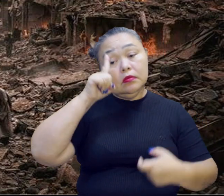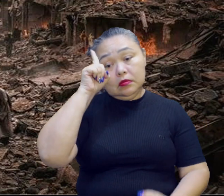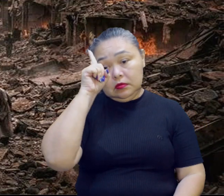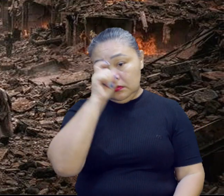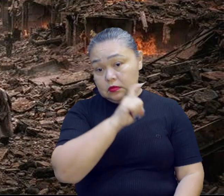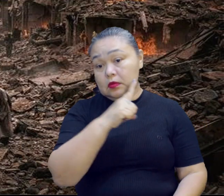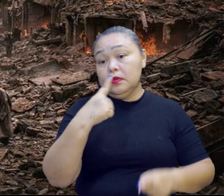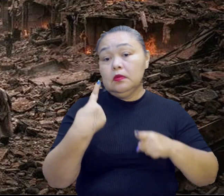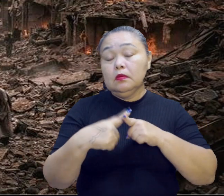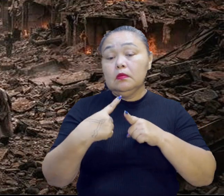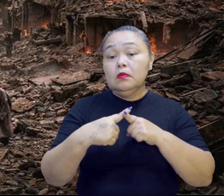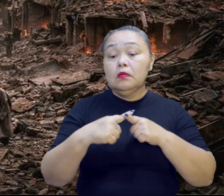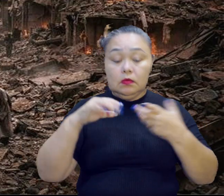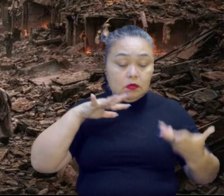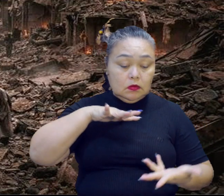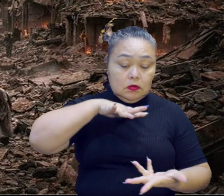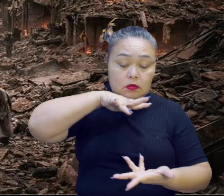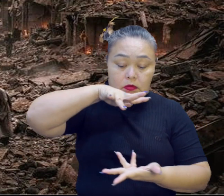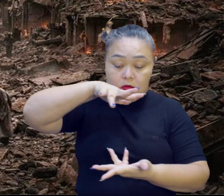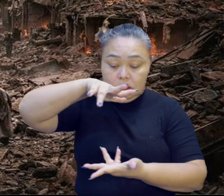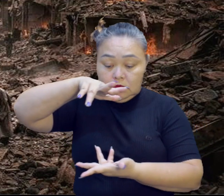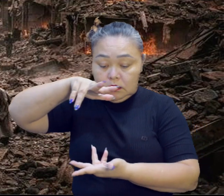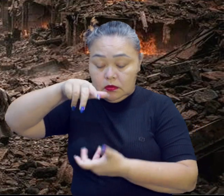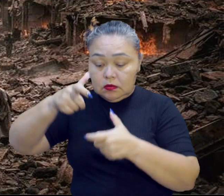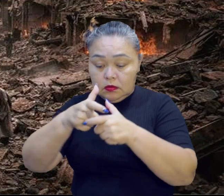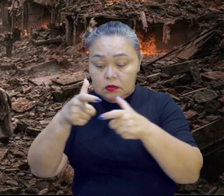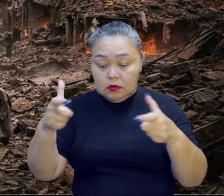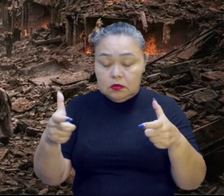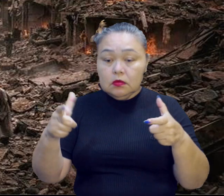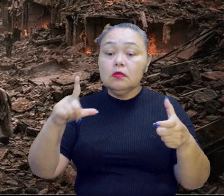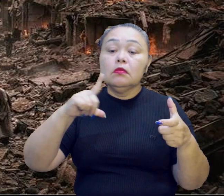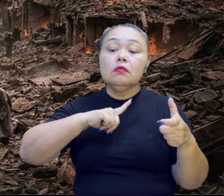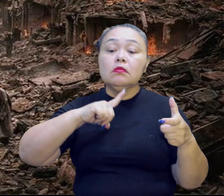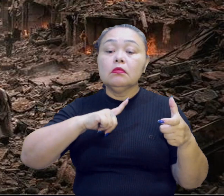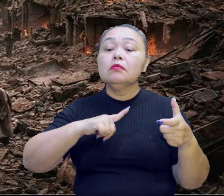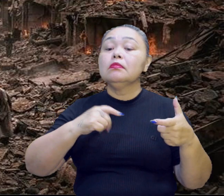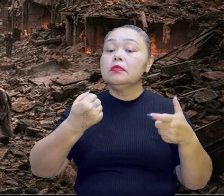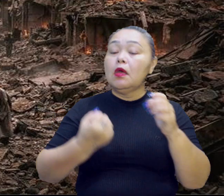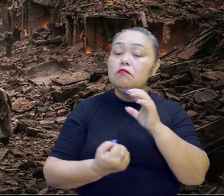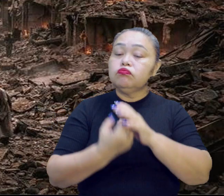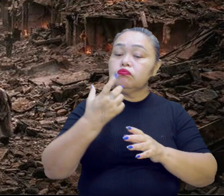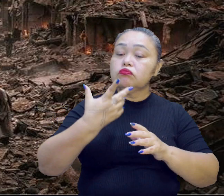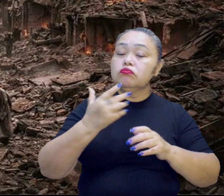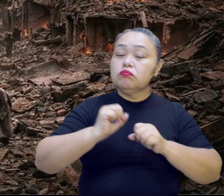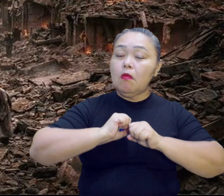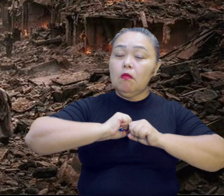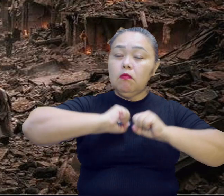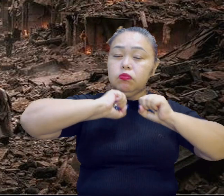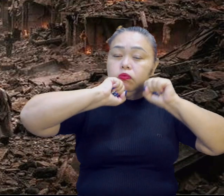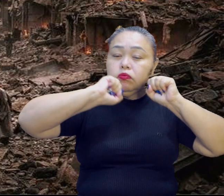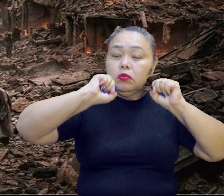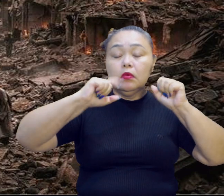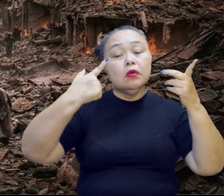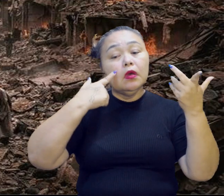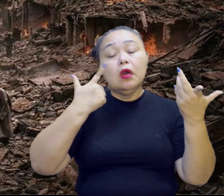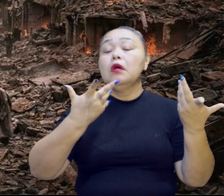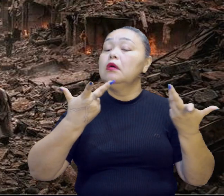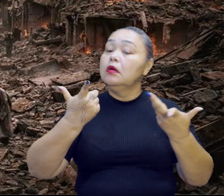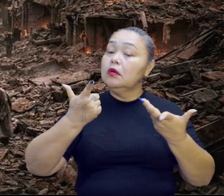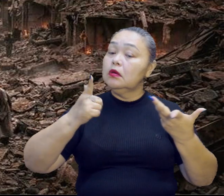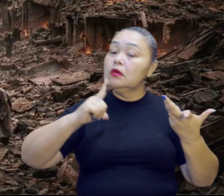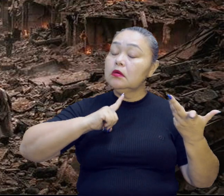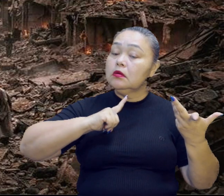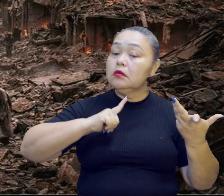Por quê? Porque o mundo, a maioria, tem armas nucleares. E você detonar uma arma